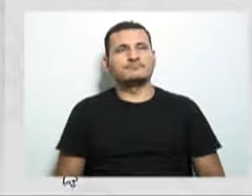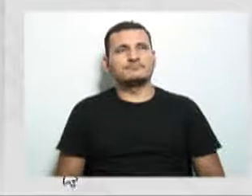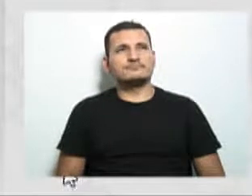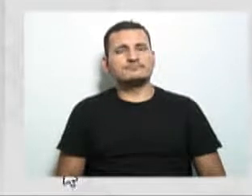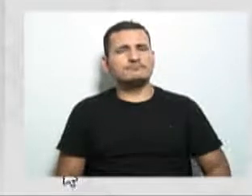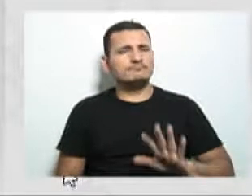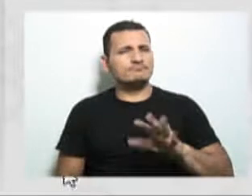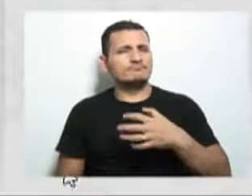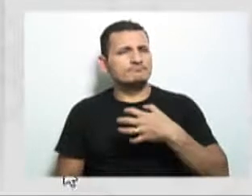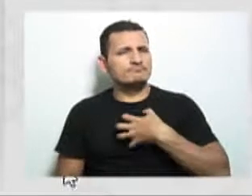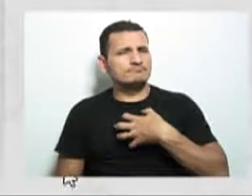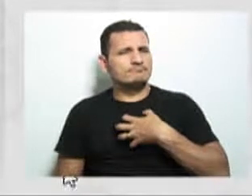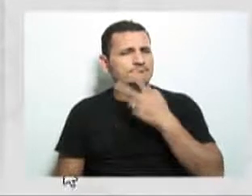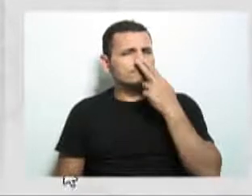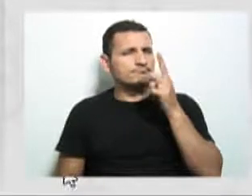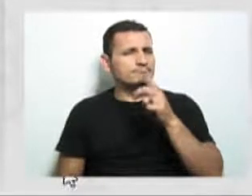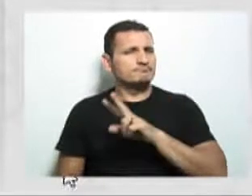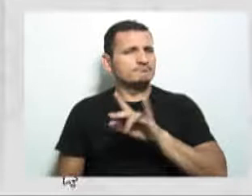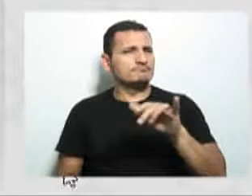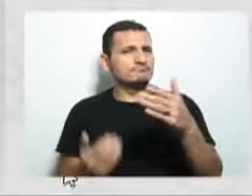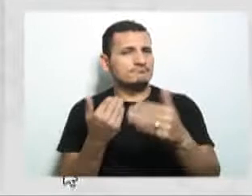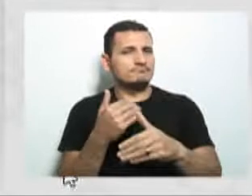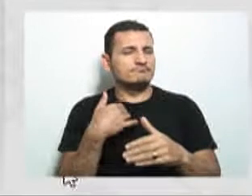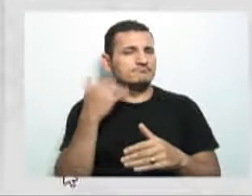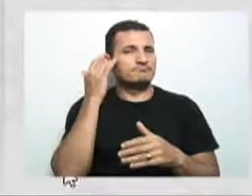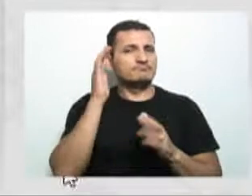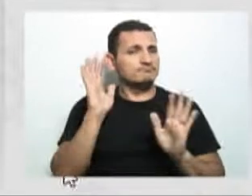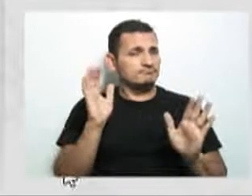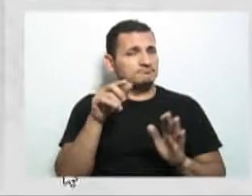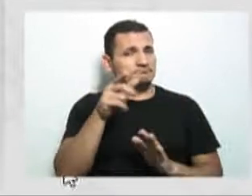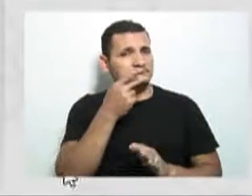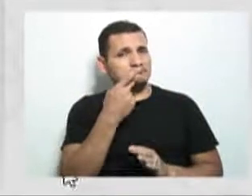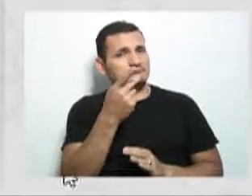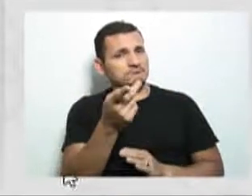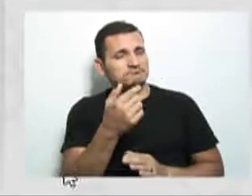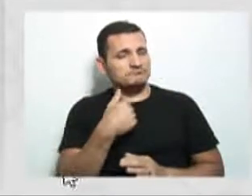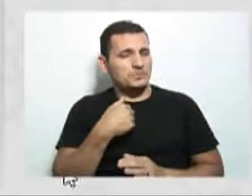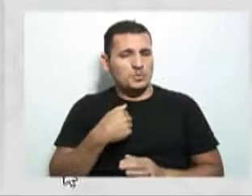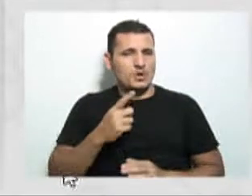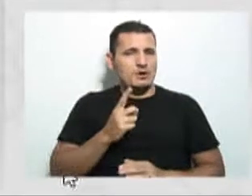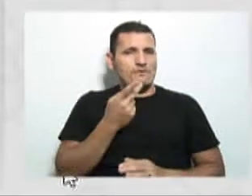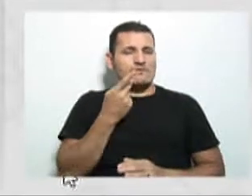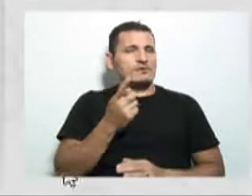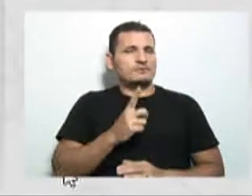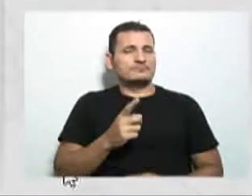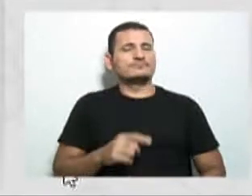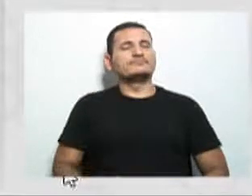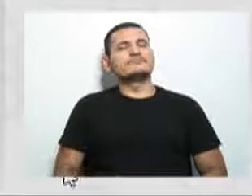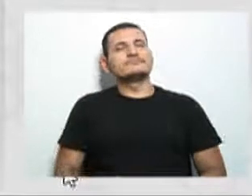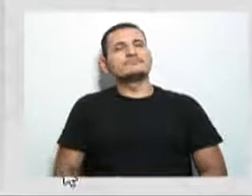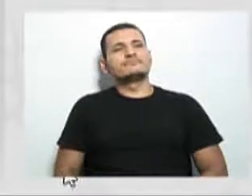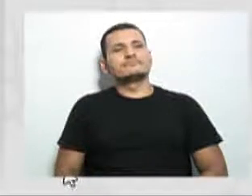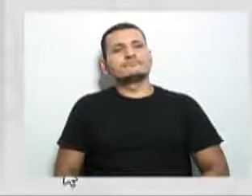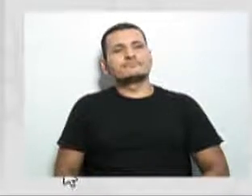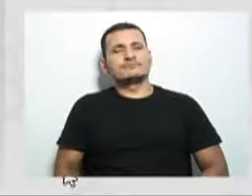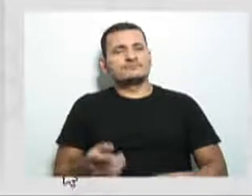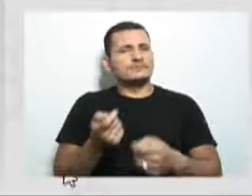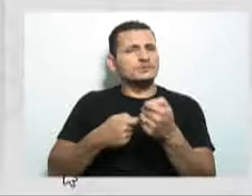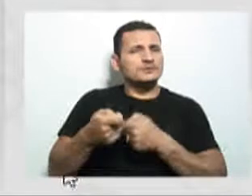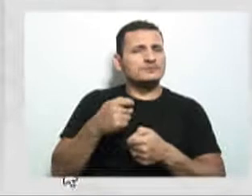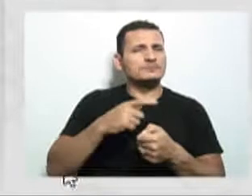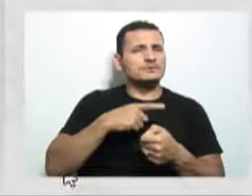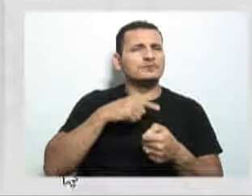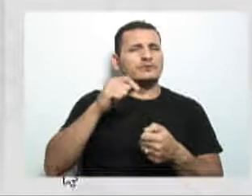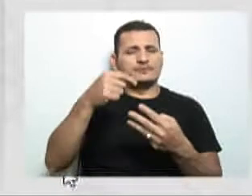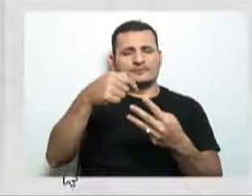Professor, estou sentindo que isso vai cair na prova, hein, professor? Não sei, você que está falando, não sou eu. Então, a negociação, né, tem essas